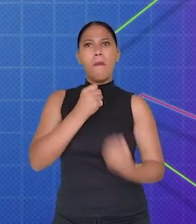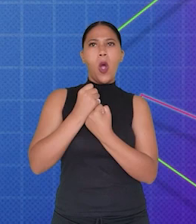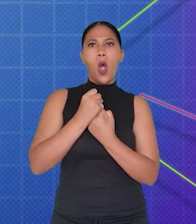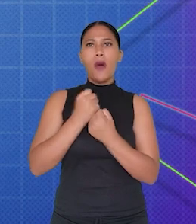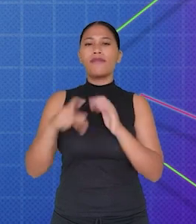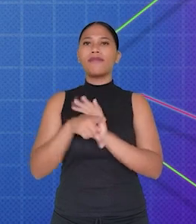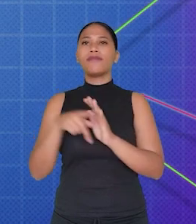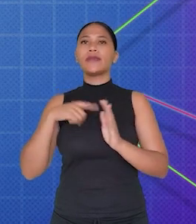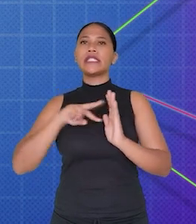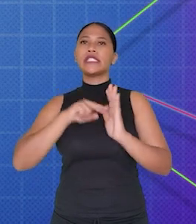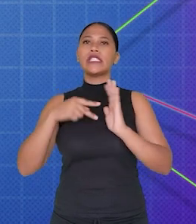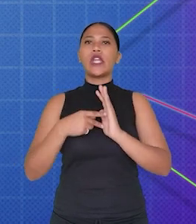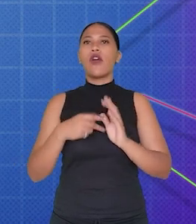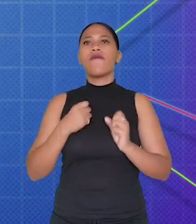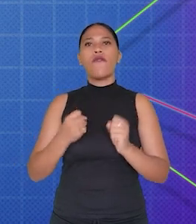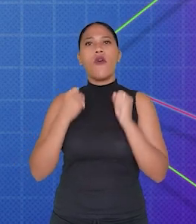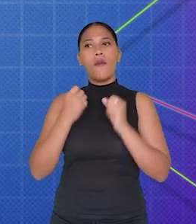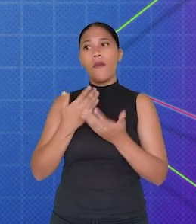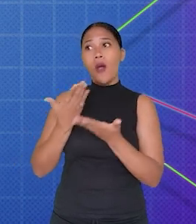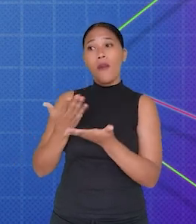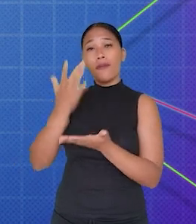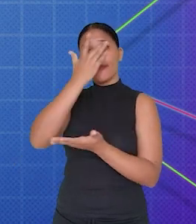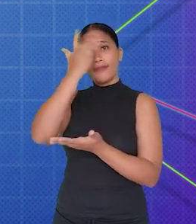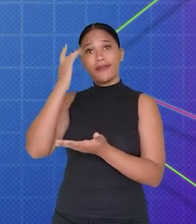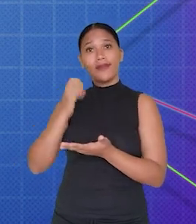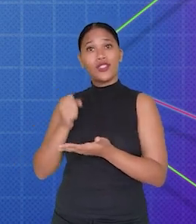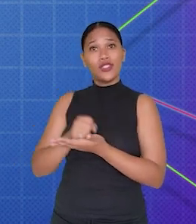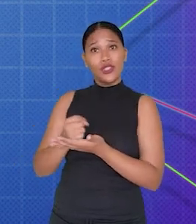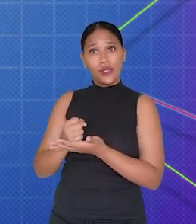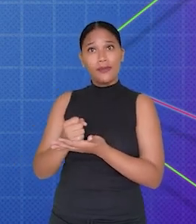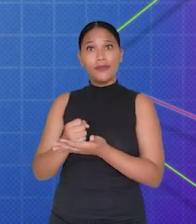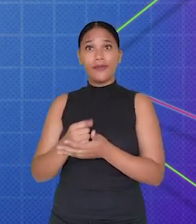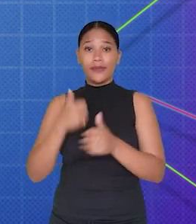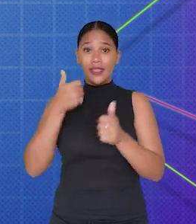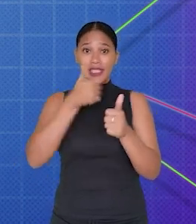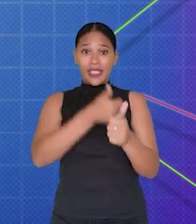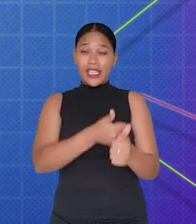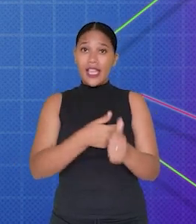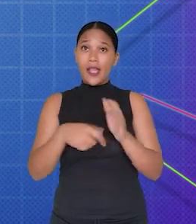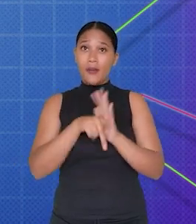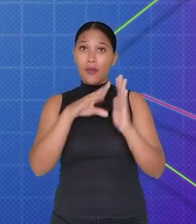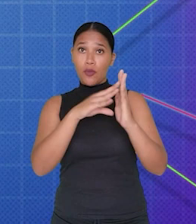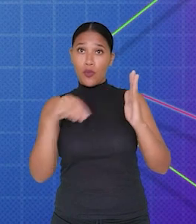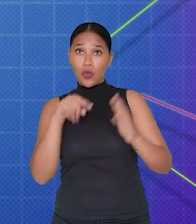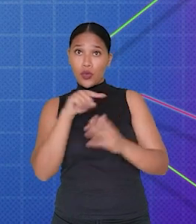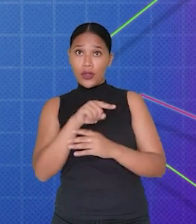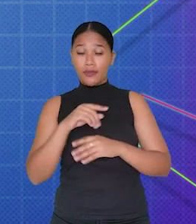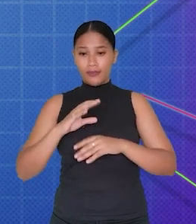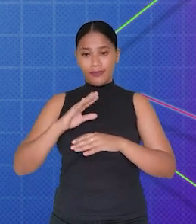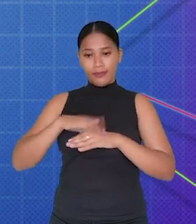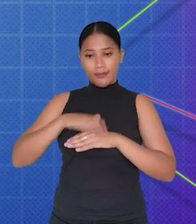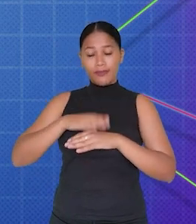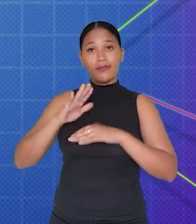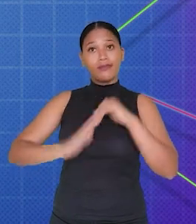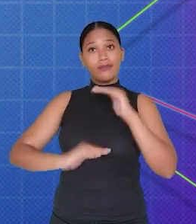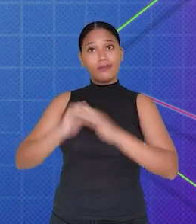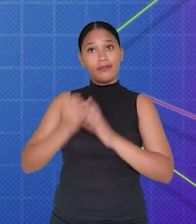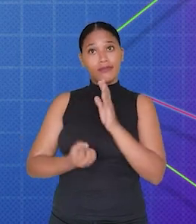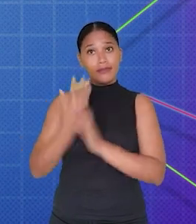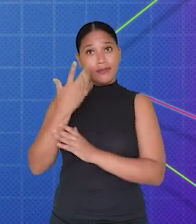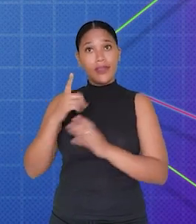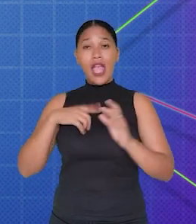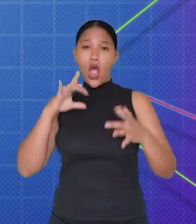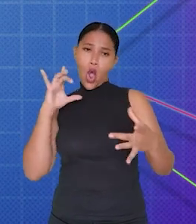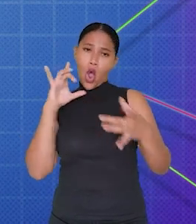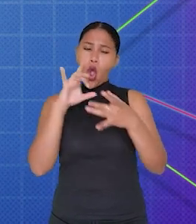história envolvente e significativa para o jogador. Ao seguir o modelo da jornada do herói, os desenvolvedores de jogos podem